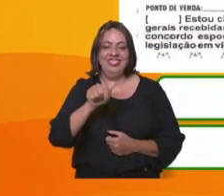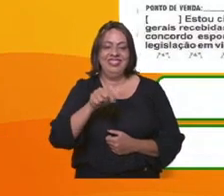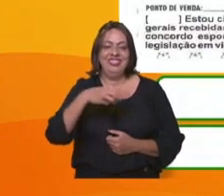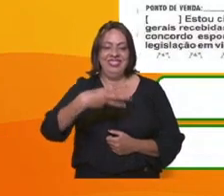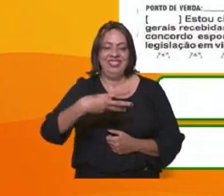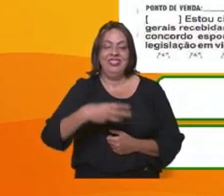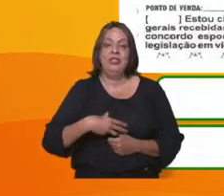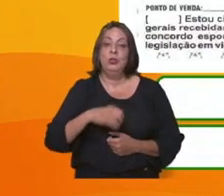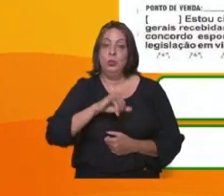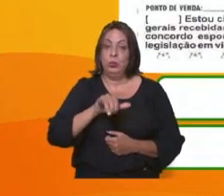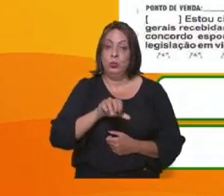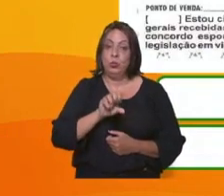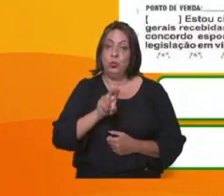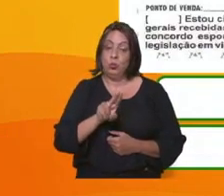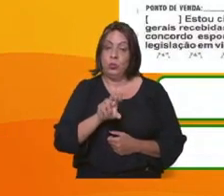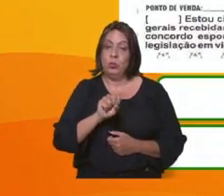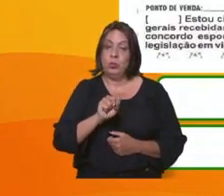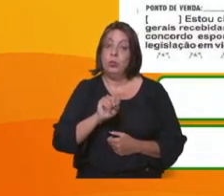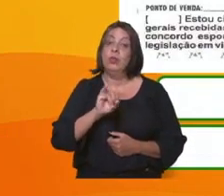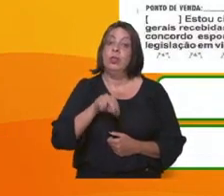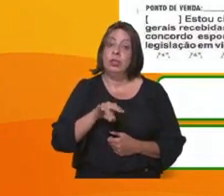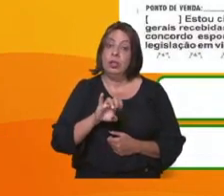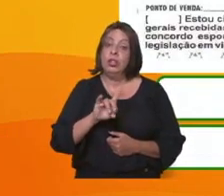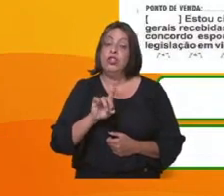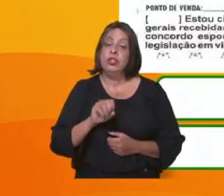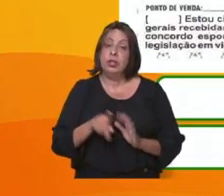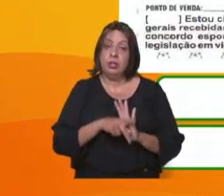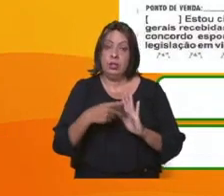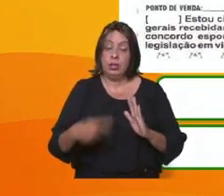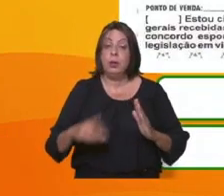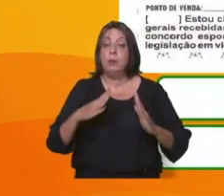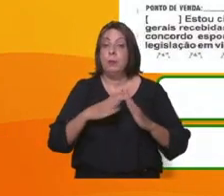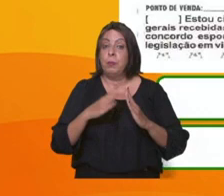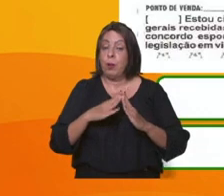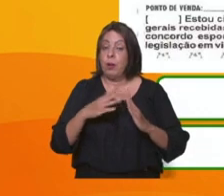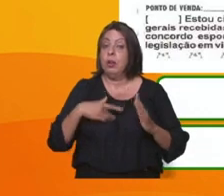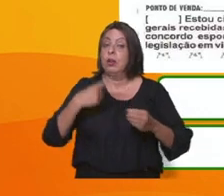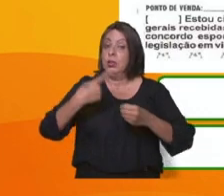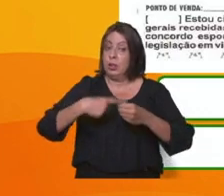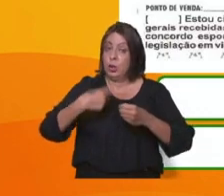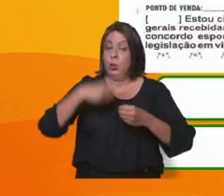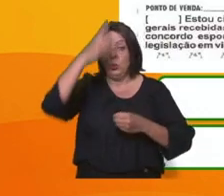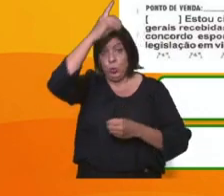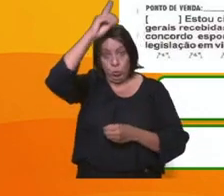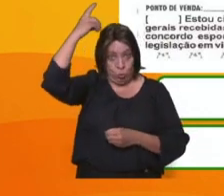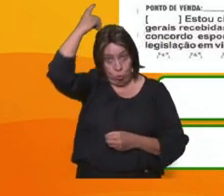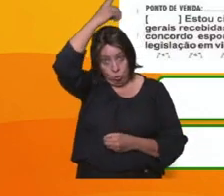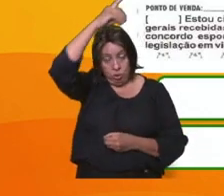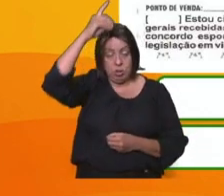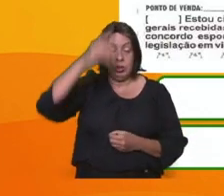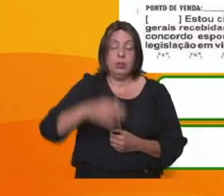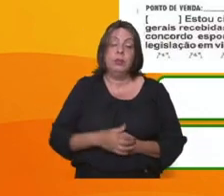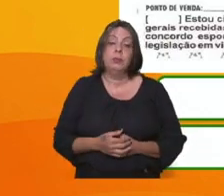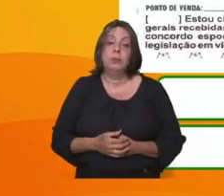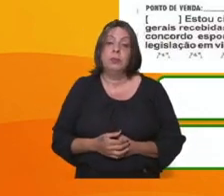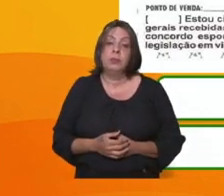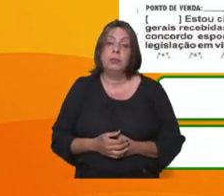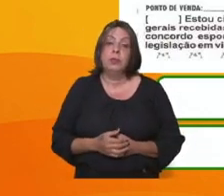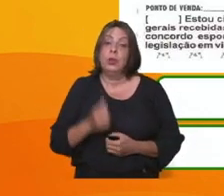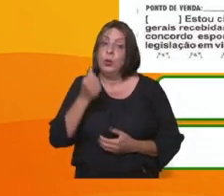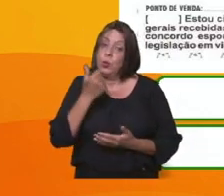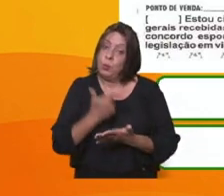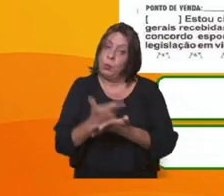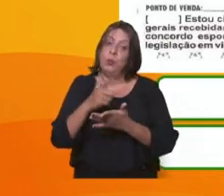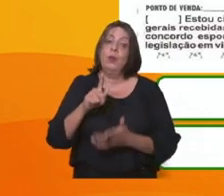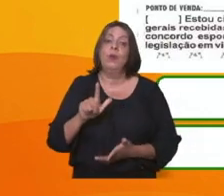138173. Jucineide Vieira dos Santos, moradora de Dores, lá do Centro de Dores, adquiriu com a Linda, Jaque.